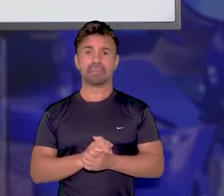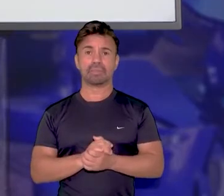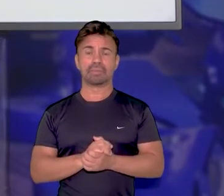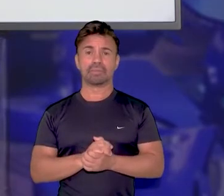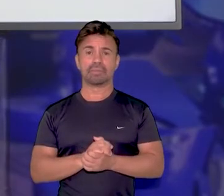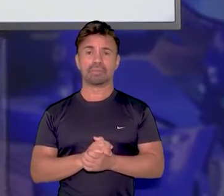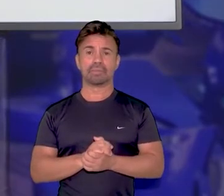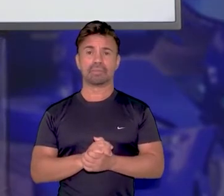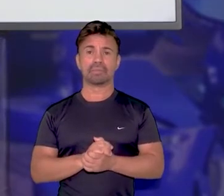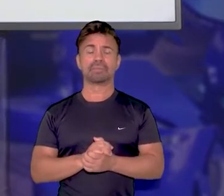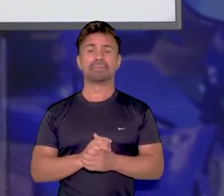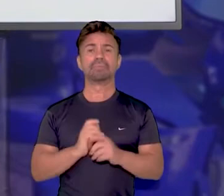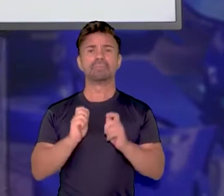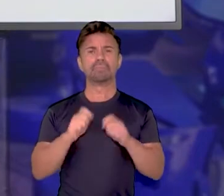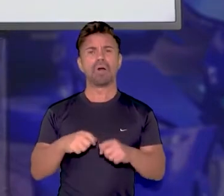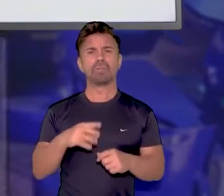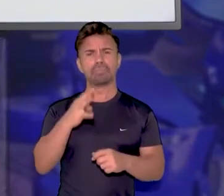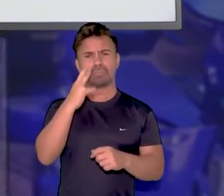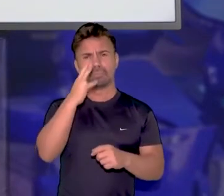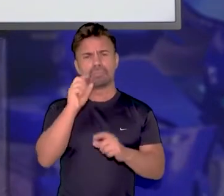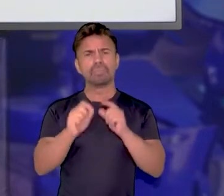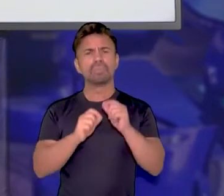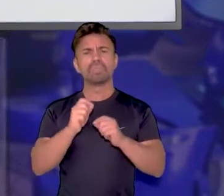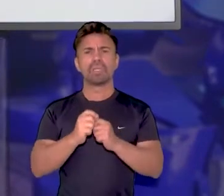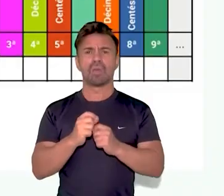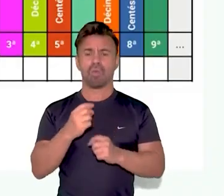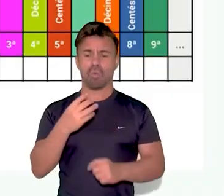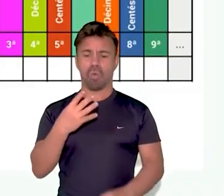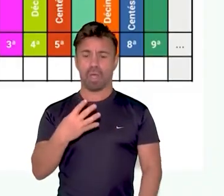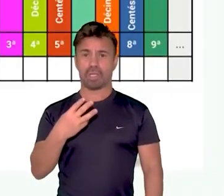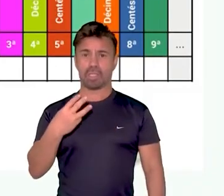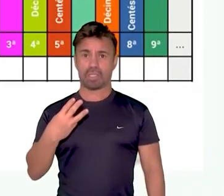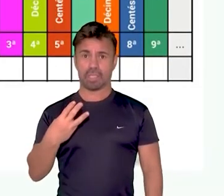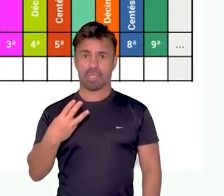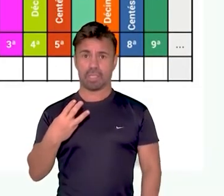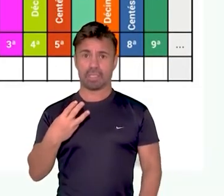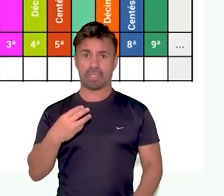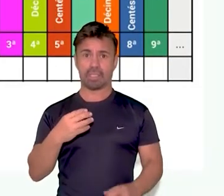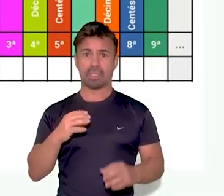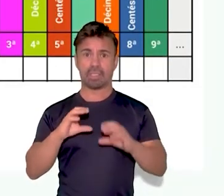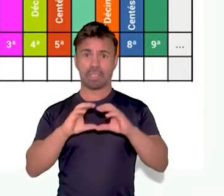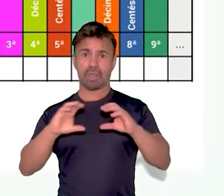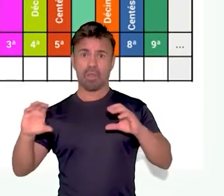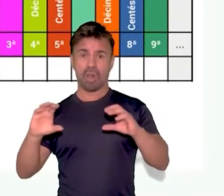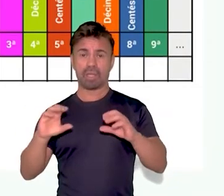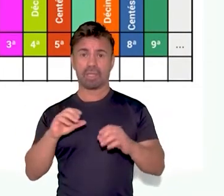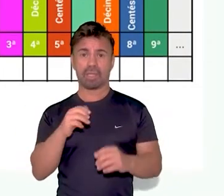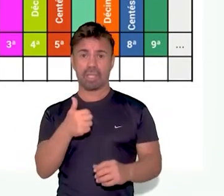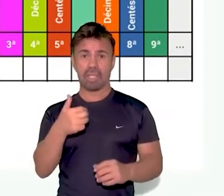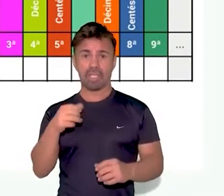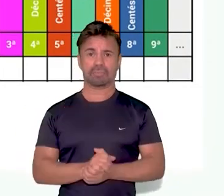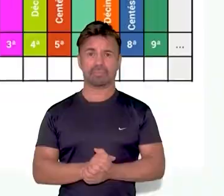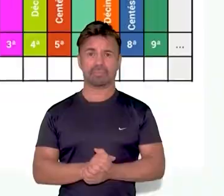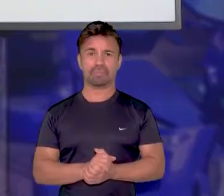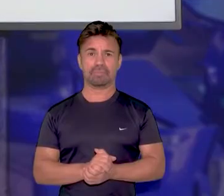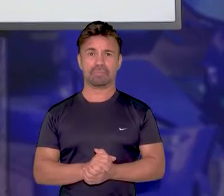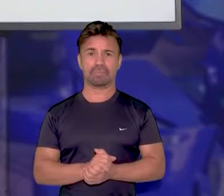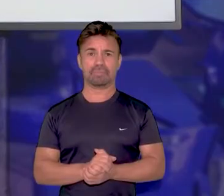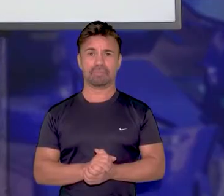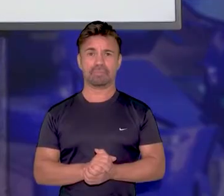é dá para observar que 43 é a parte inteira 18 é a parte decimal